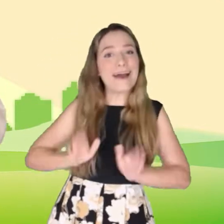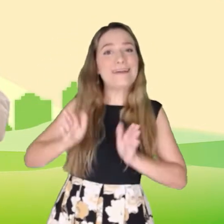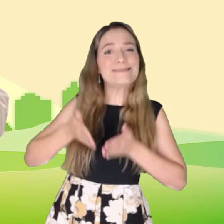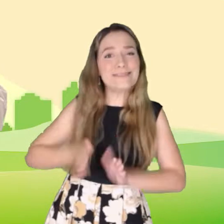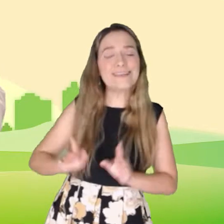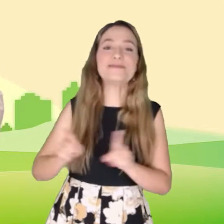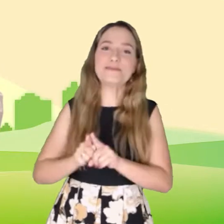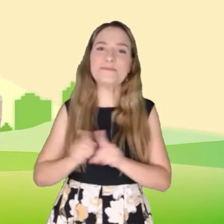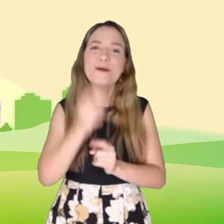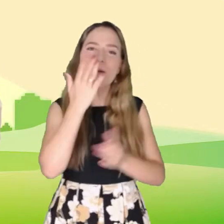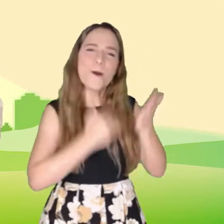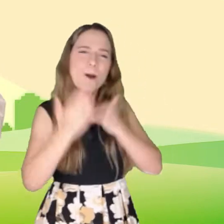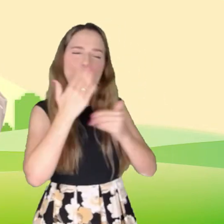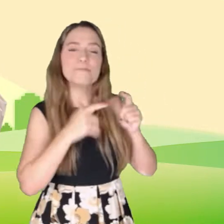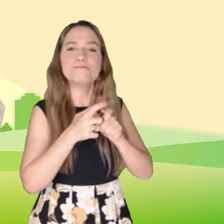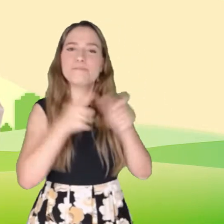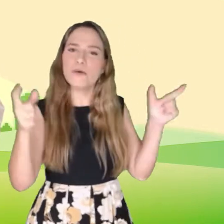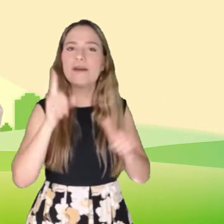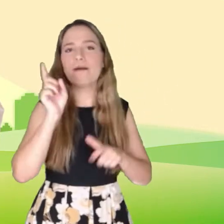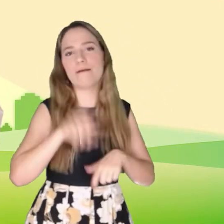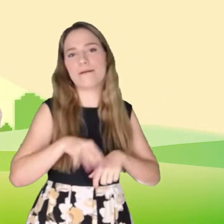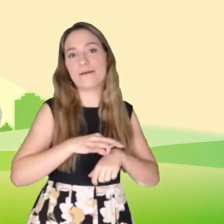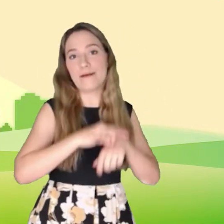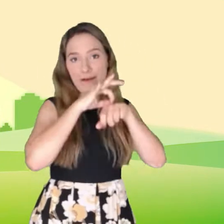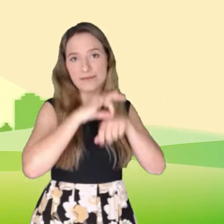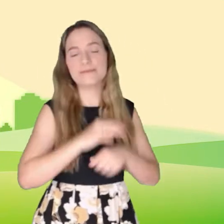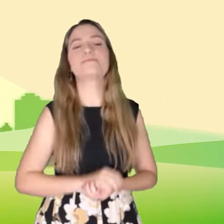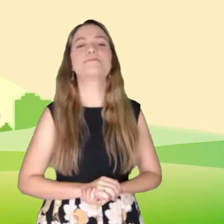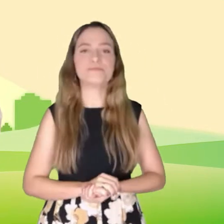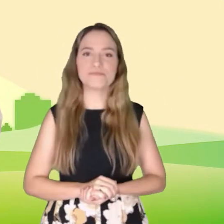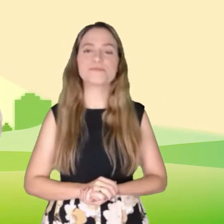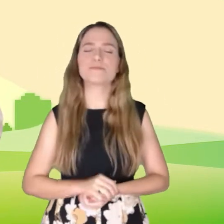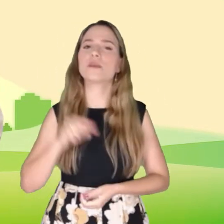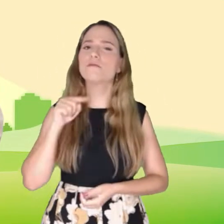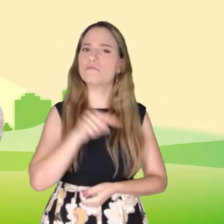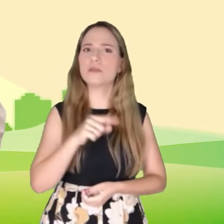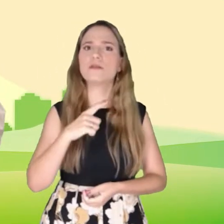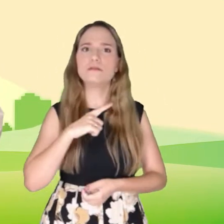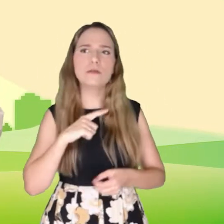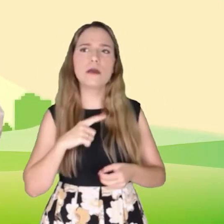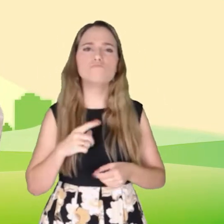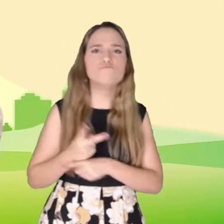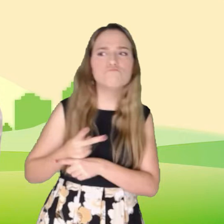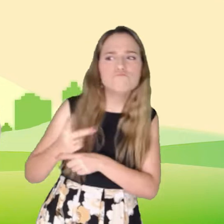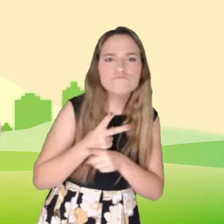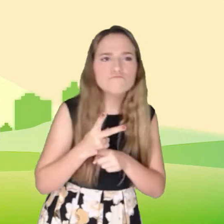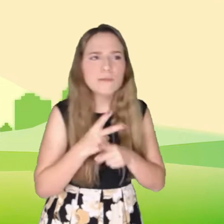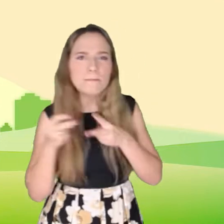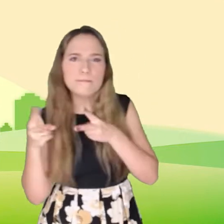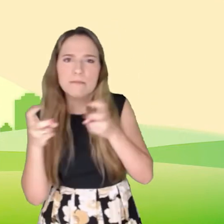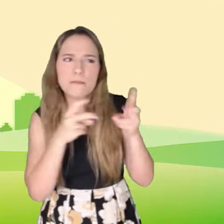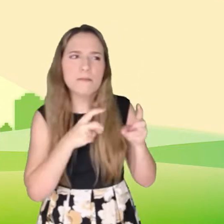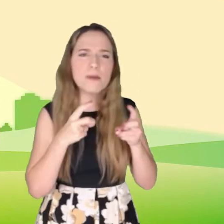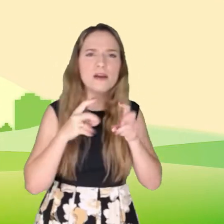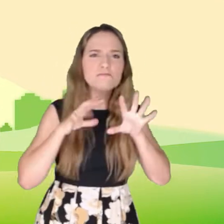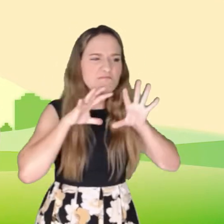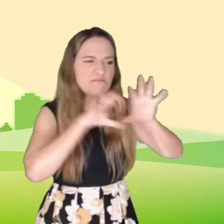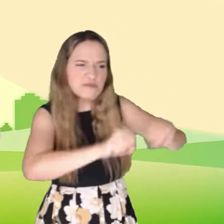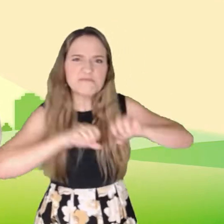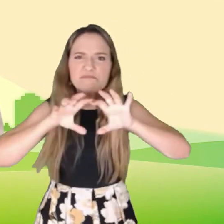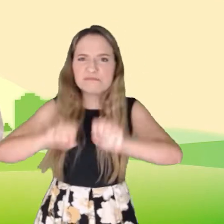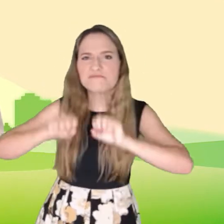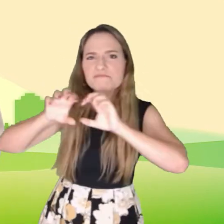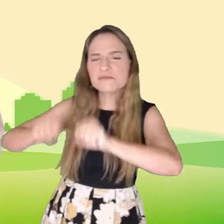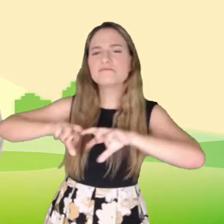forma e se alimentam majoritariamente de carne, agindo como predadores de grande